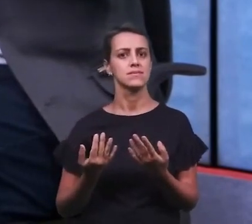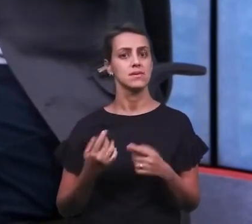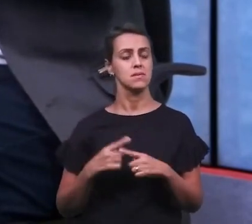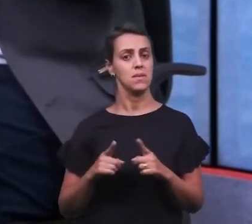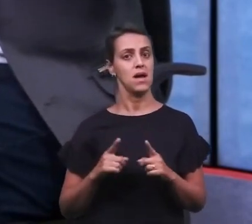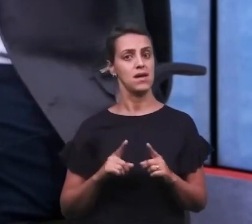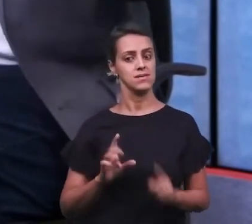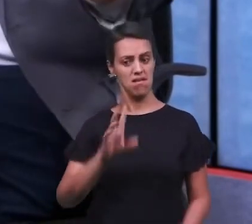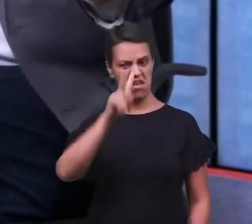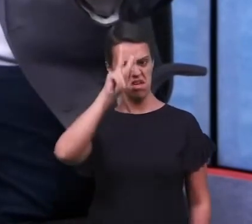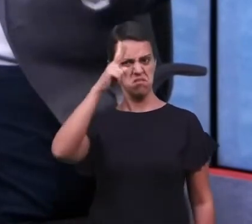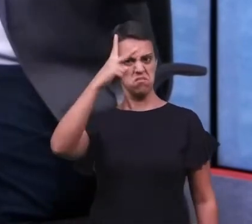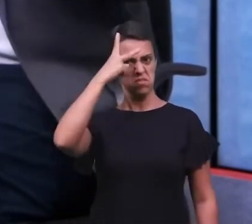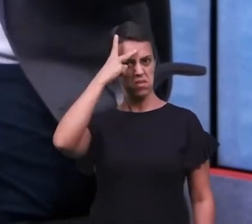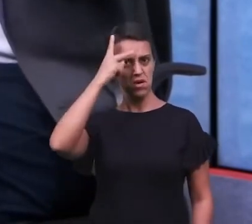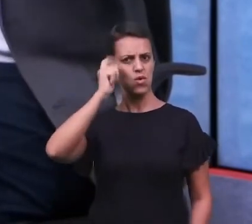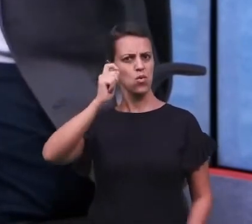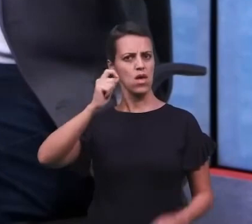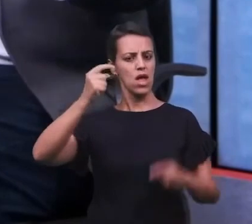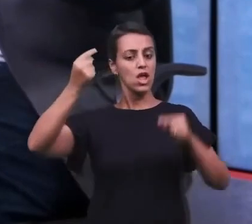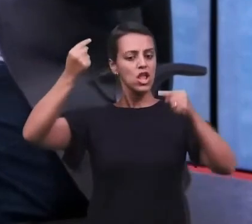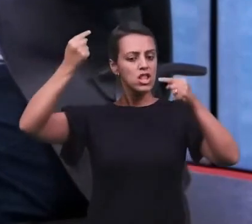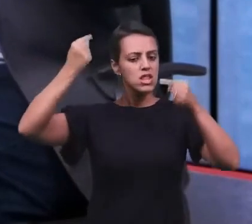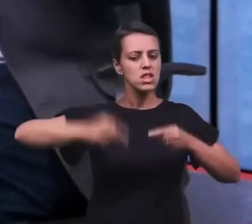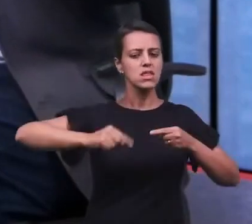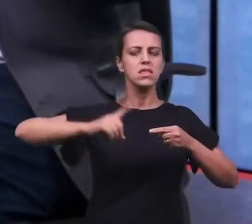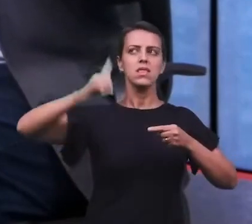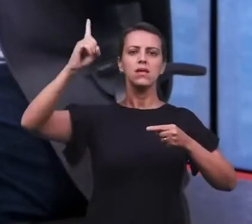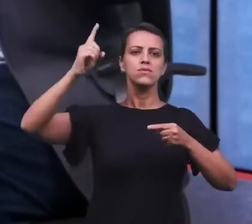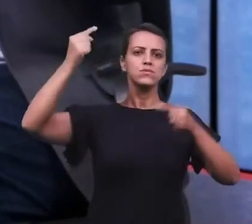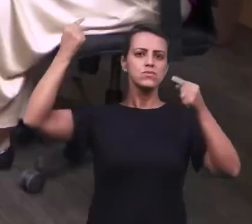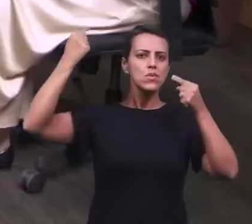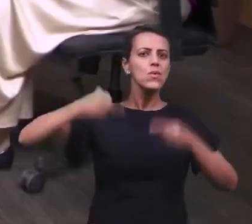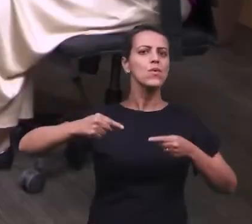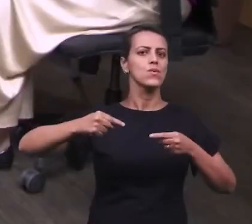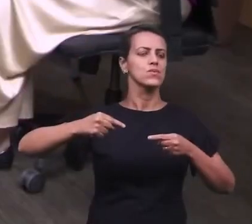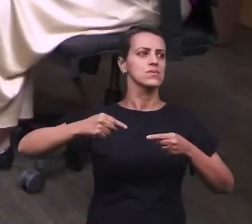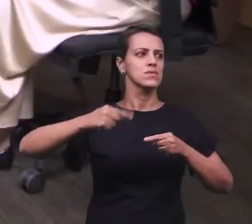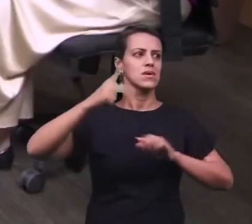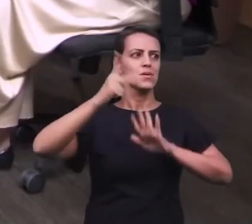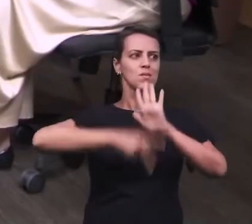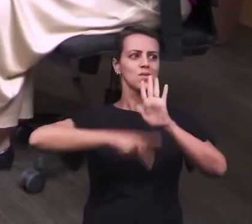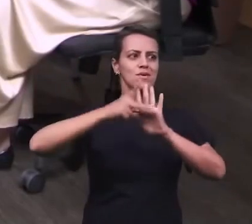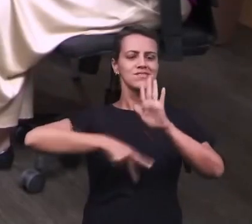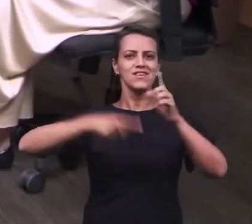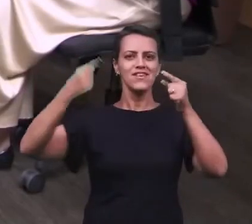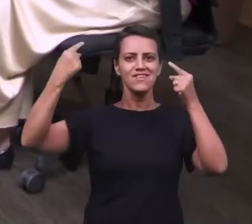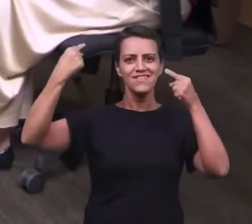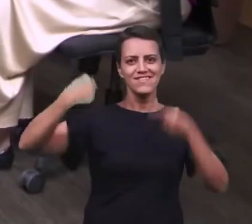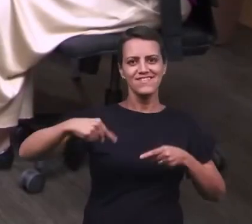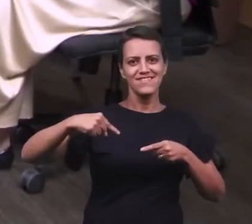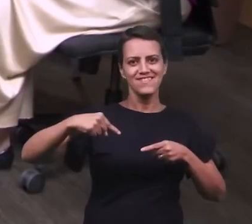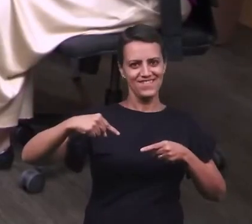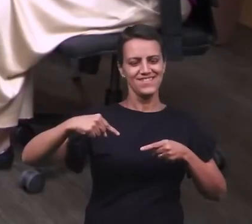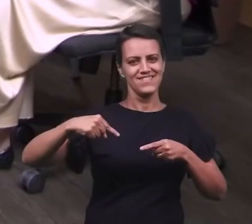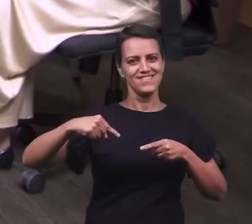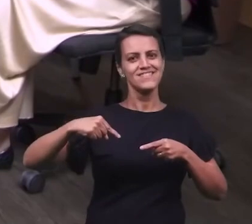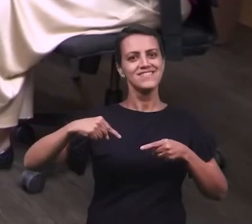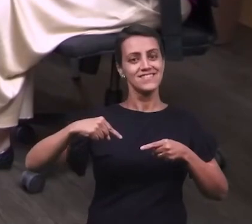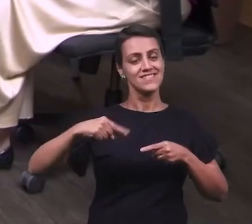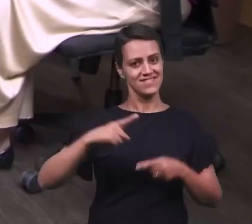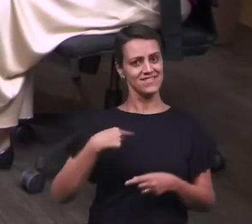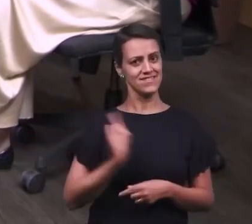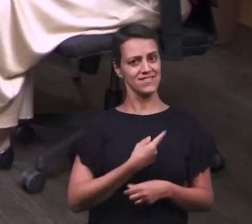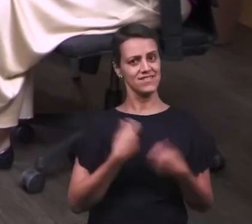aqui é uma rebeldia contra Deus e contra o projeto de Deus. Contra aquilo que é a orientação do Senhor, às vezes, para a nossa vida. Uhum. Nós